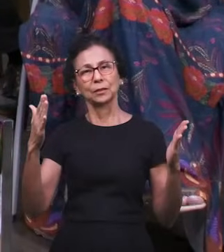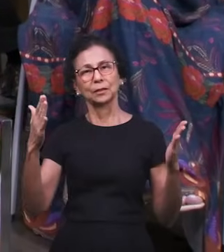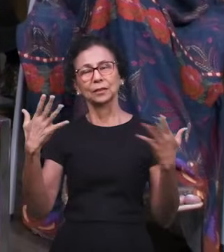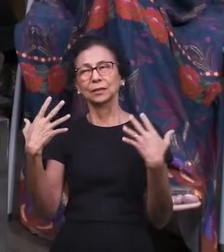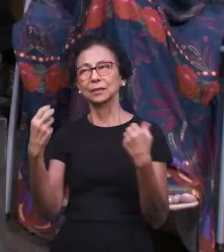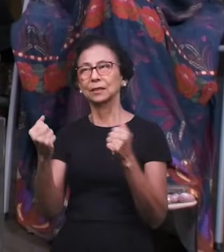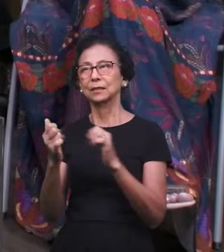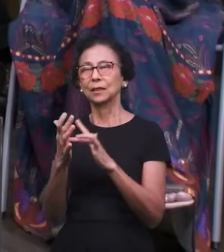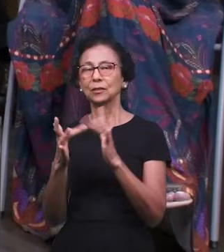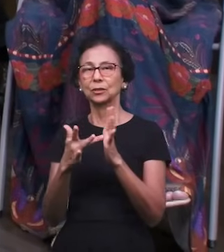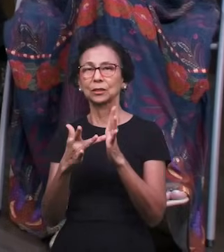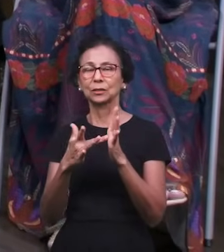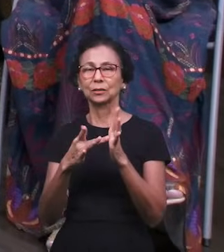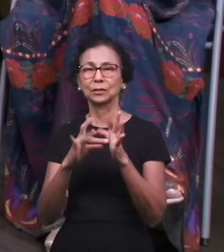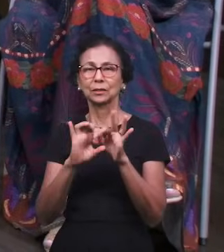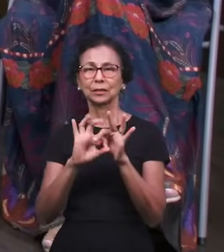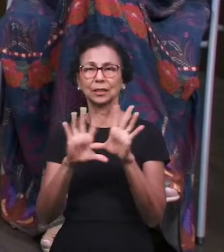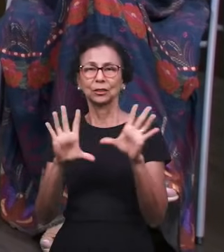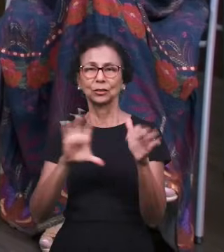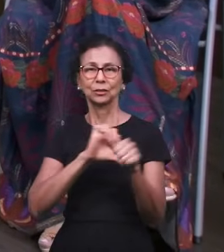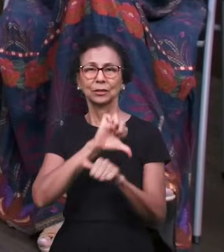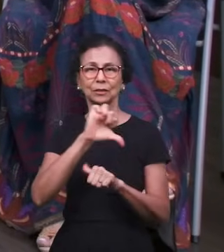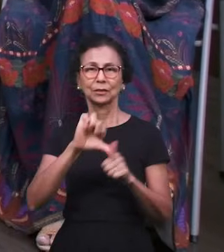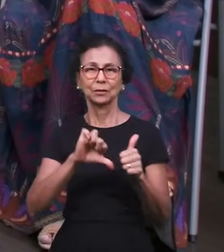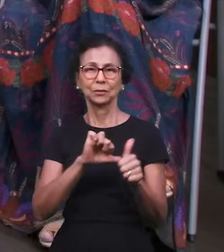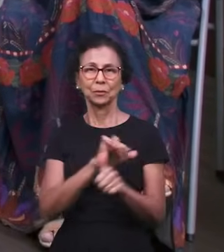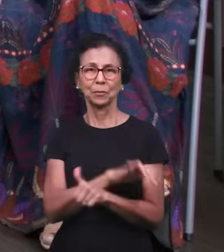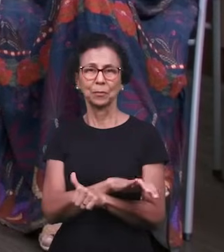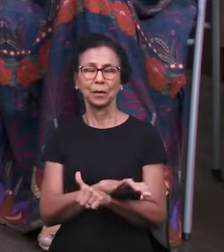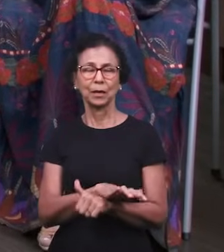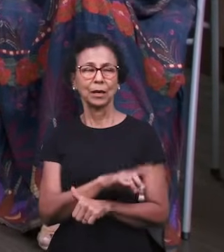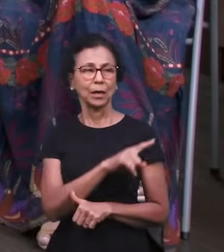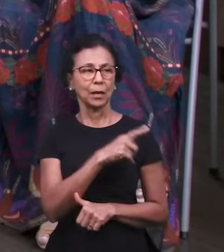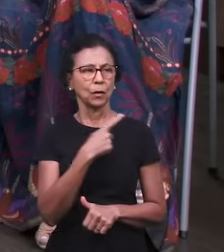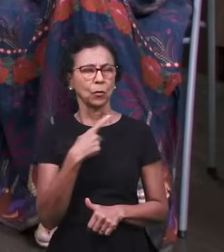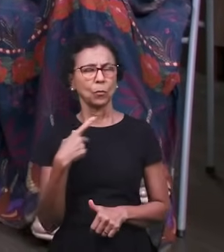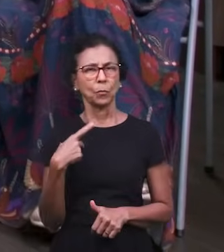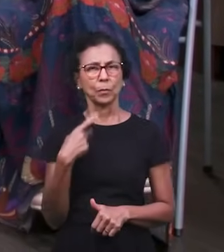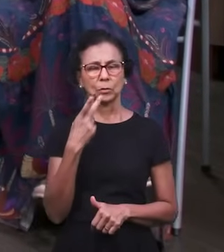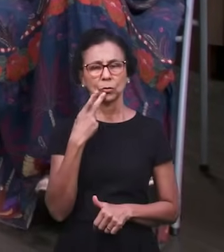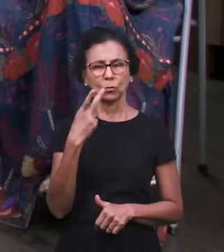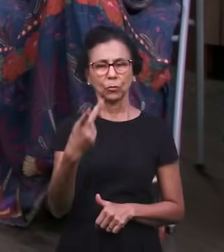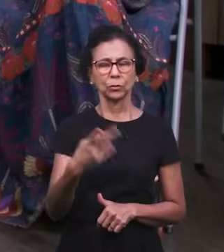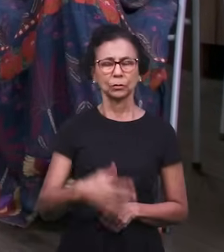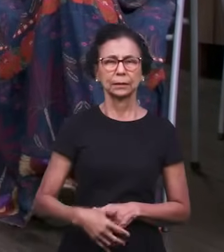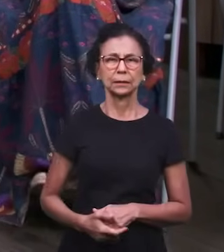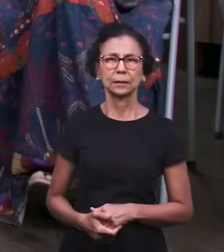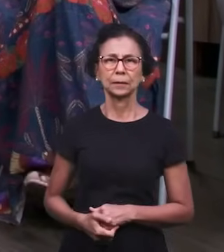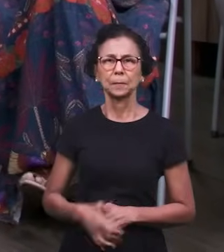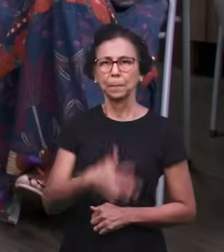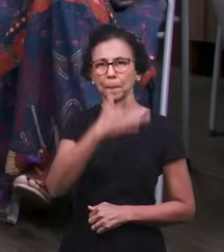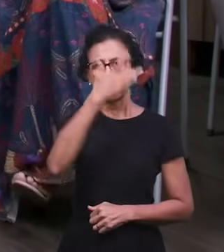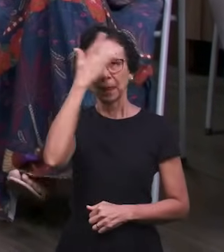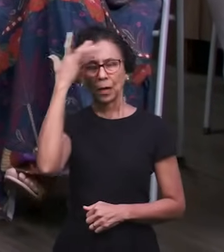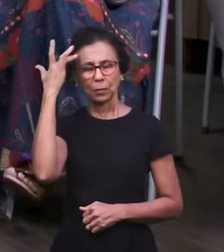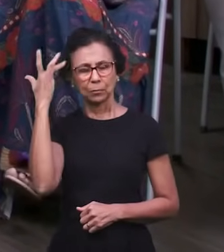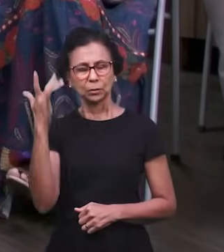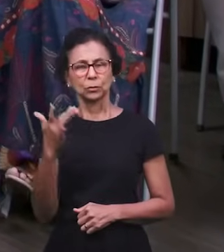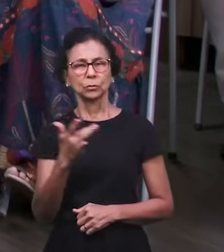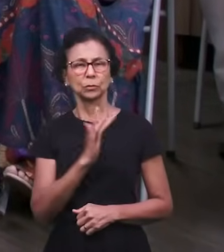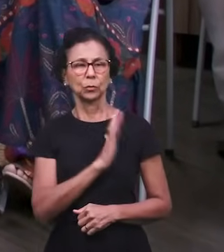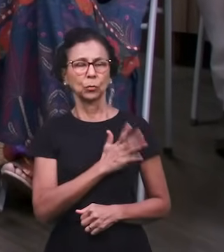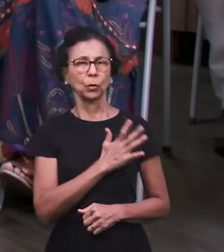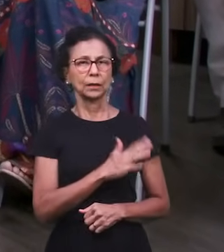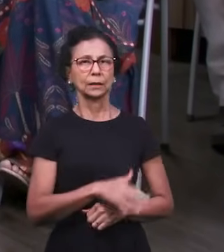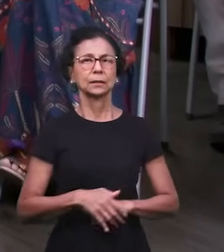cheio. Cheio de muita coisa. Cheio das coisas dessa vida, né, Fernando? Cheio de